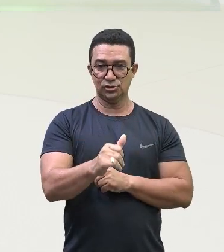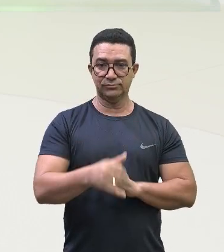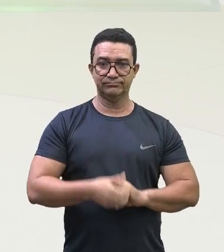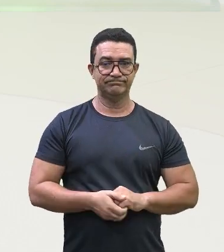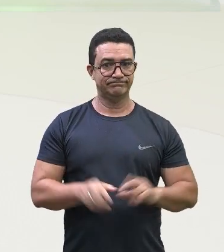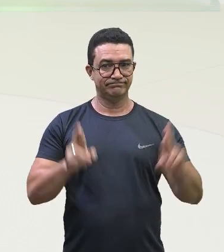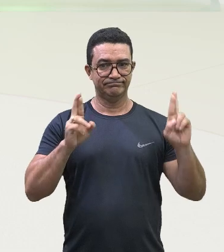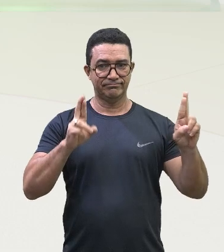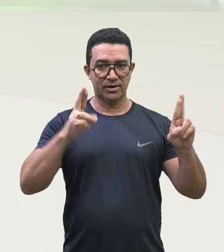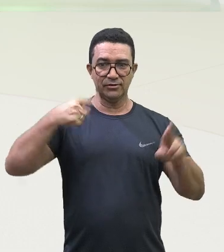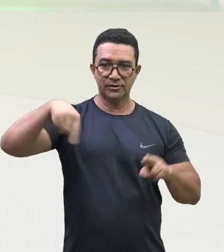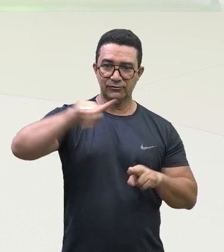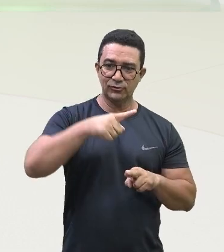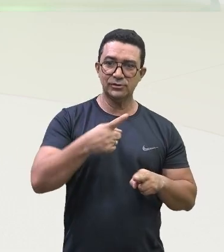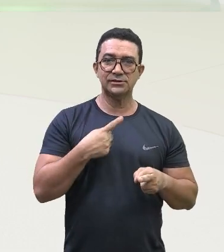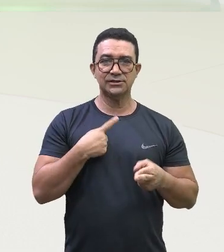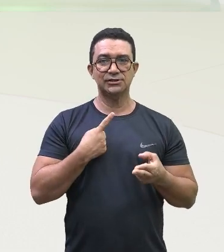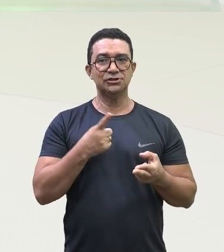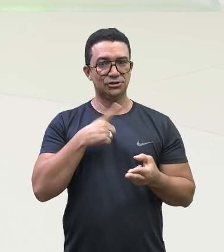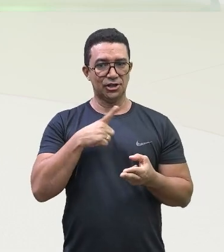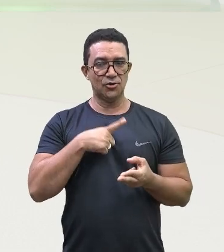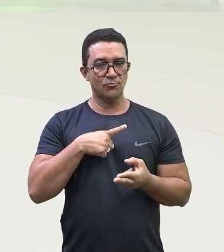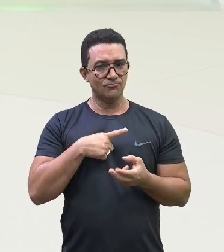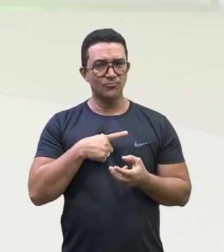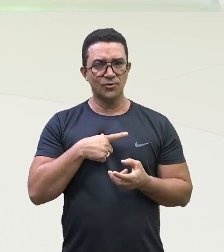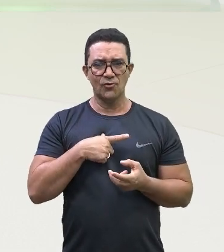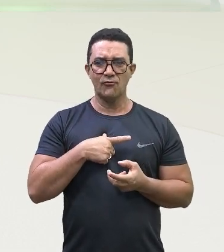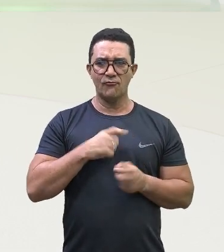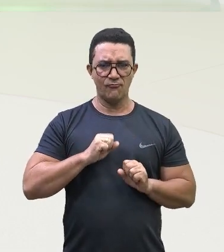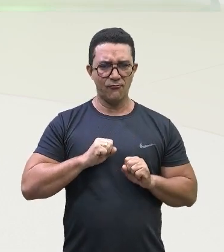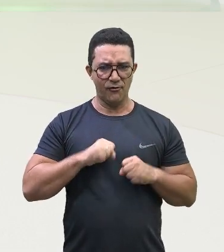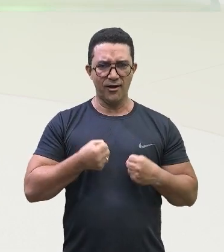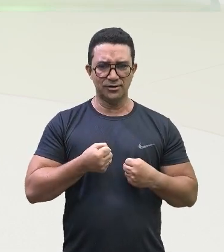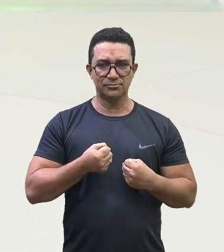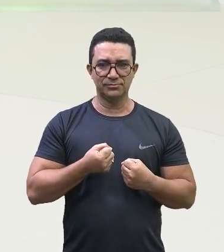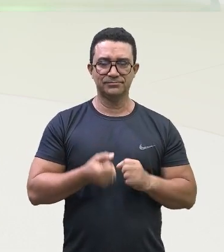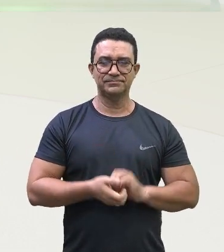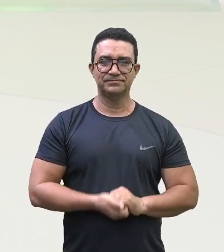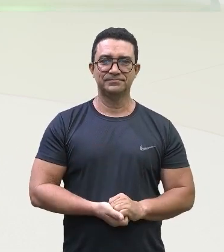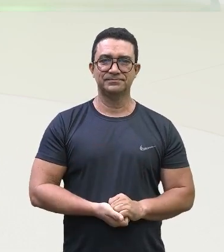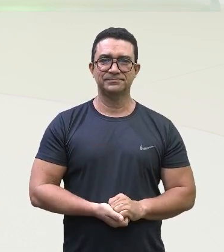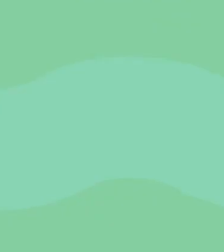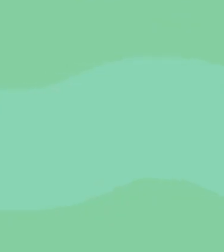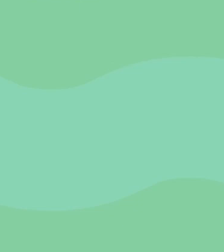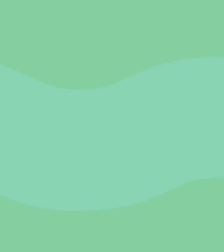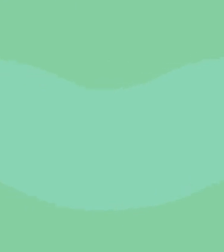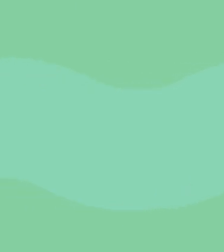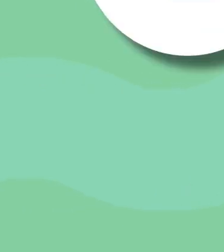que todos vocês estejam cheios de energia para a aula de hoje. Vamos lá!